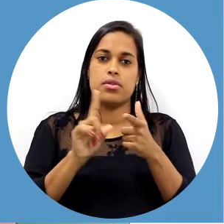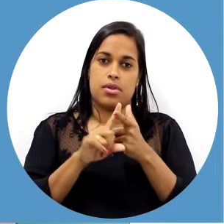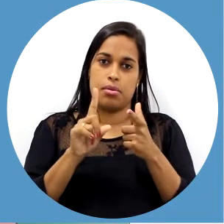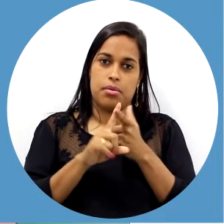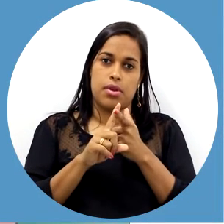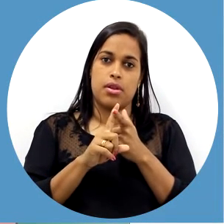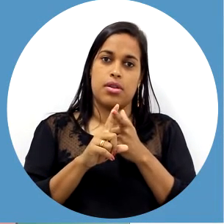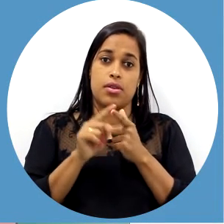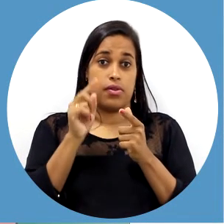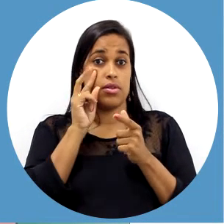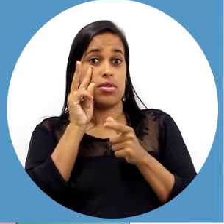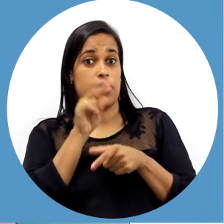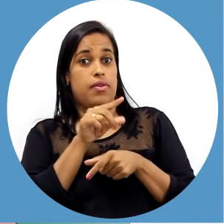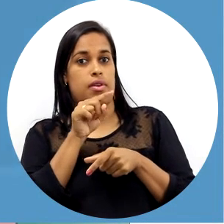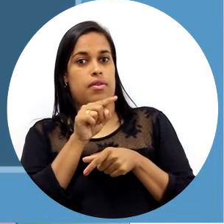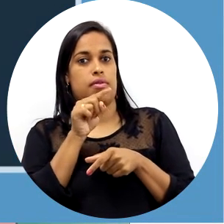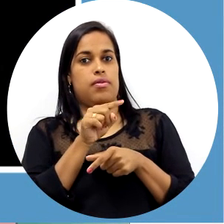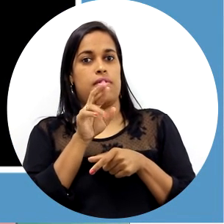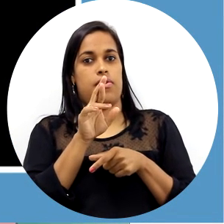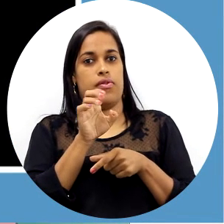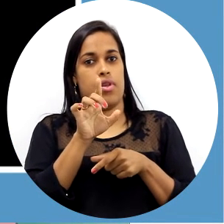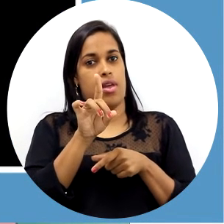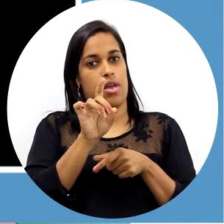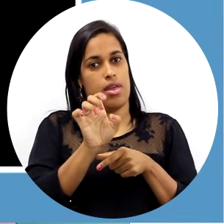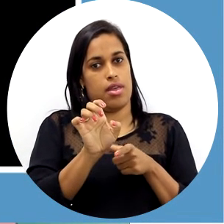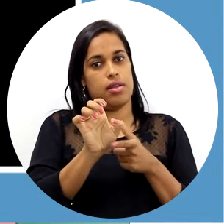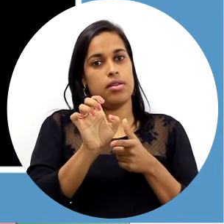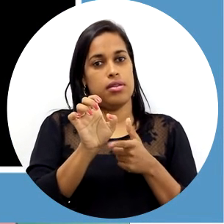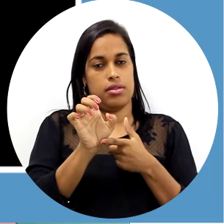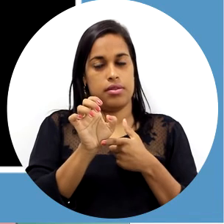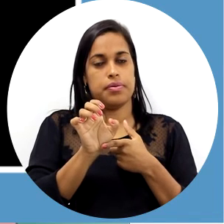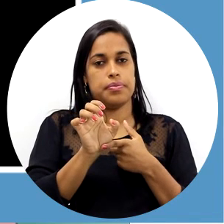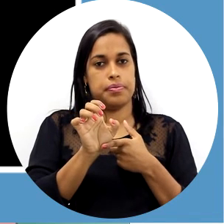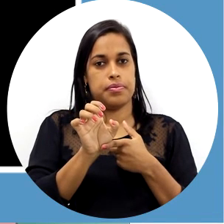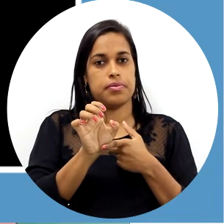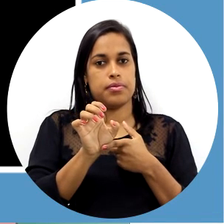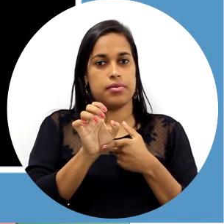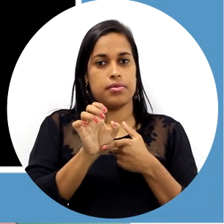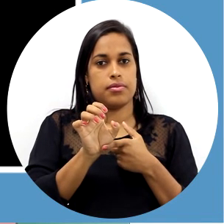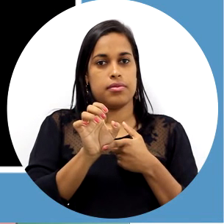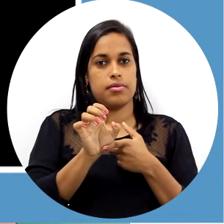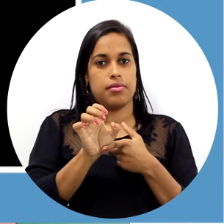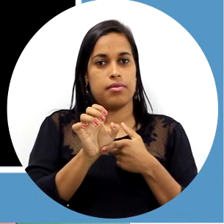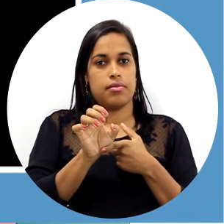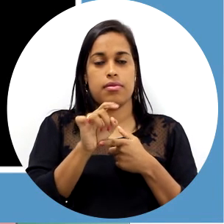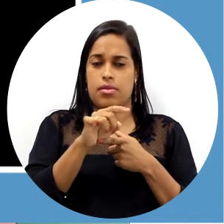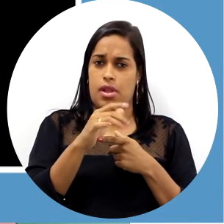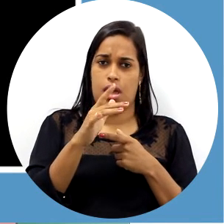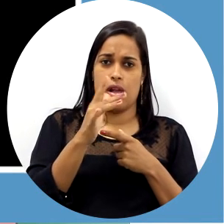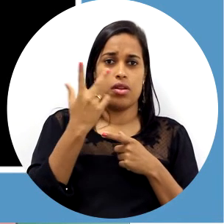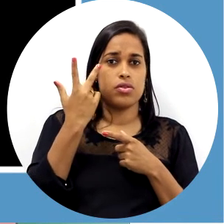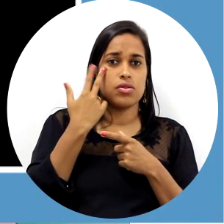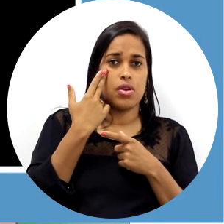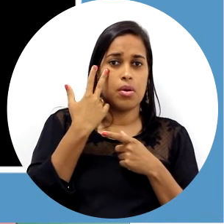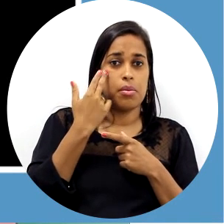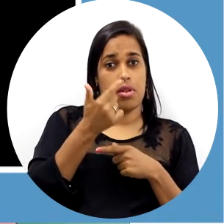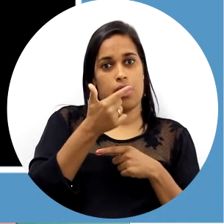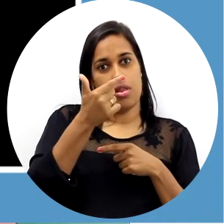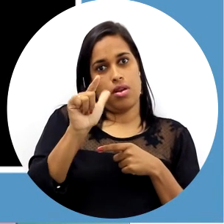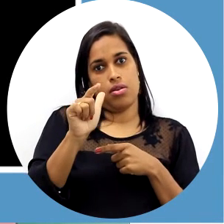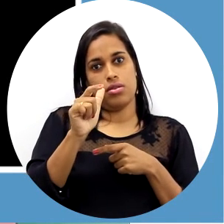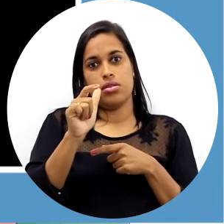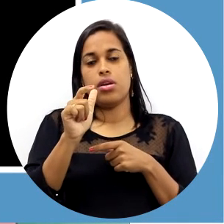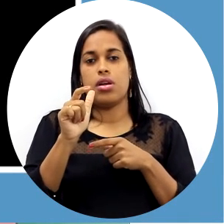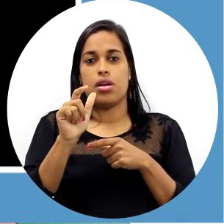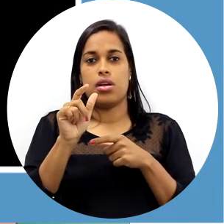digitar ifconfig e você vai ver aí a placa de rede, que é TH0, geralmente é isso. Você pode ter